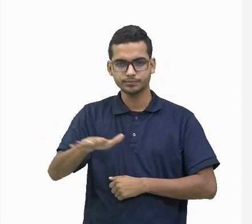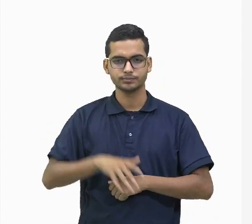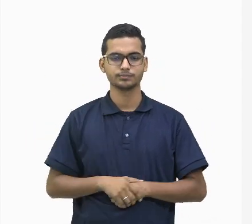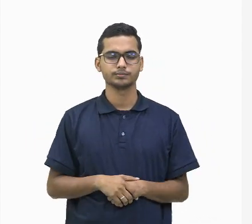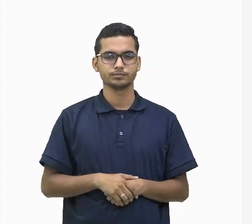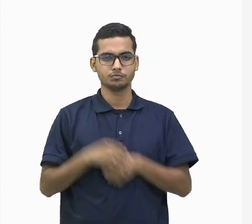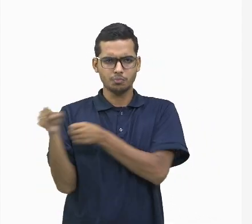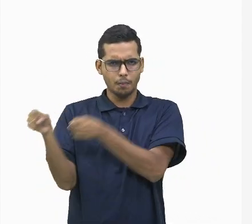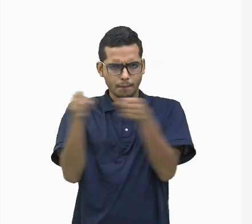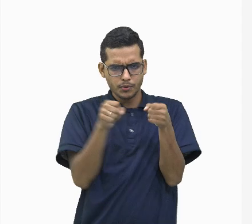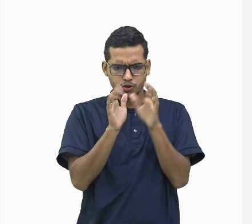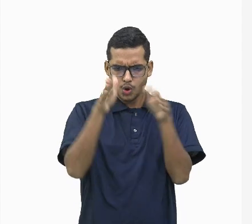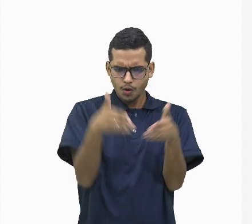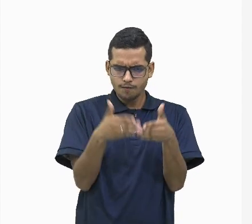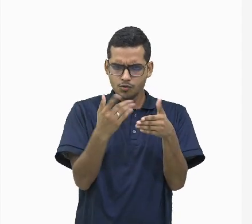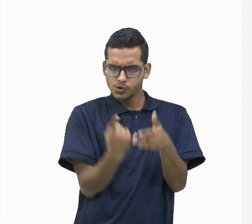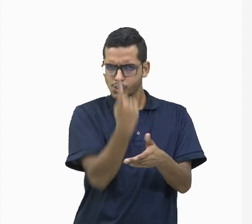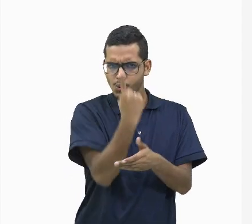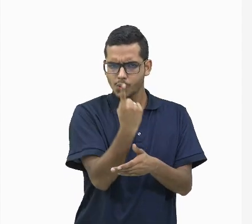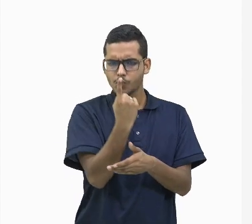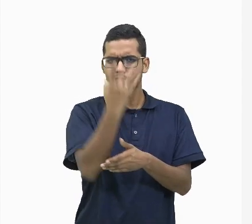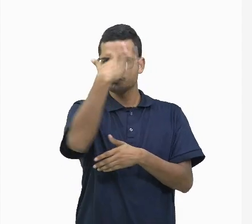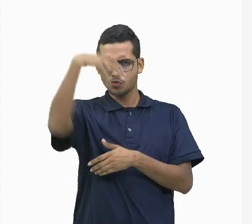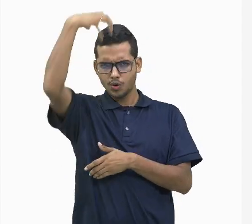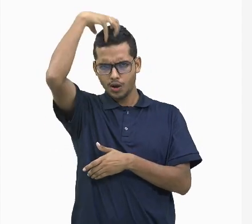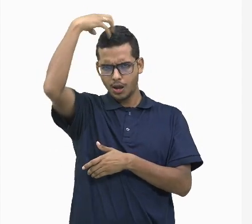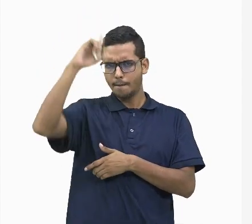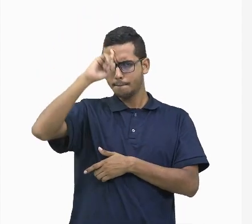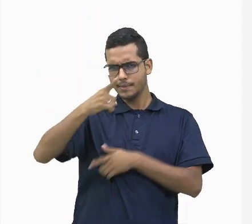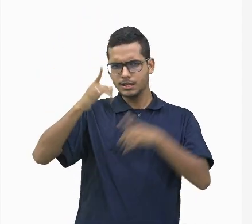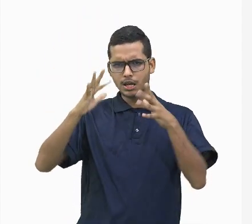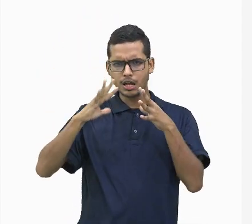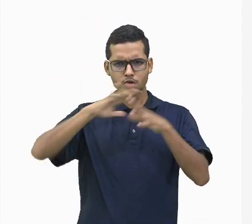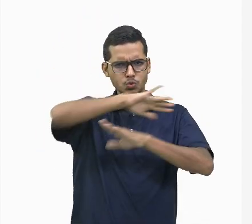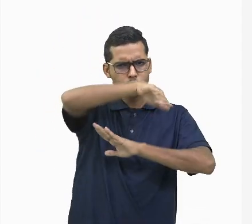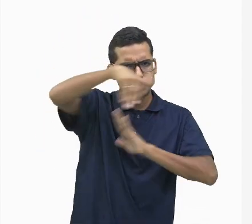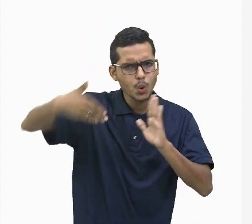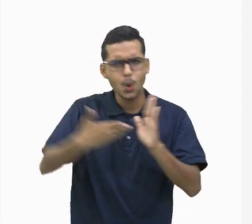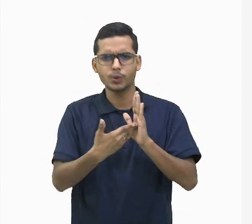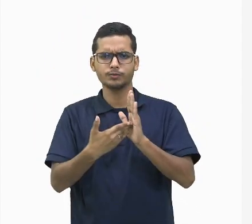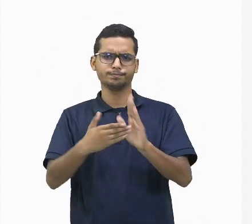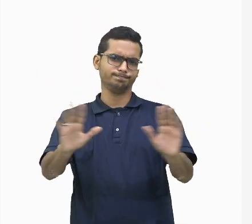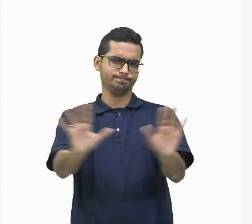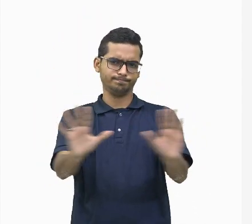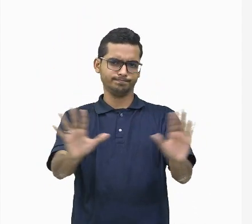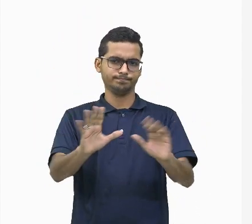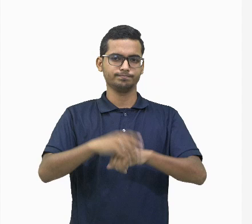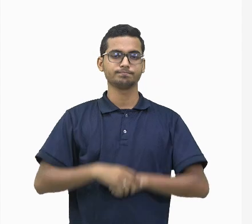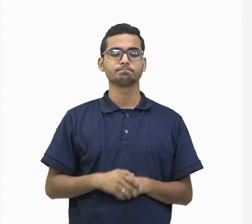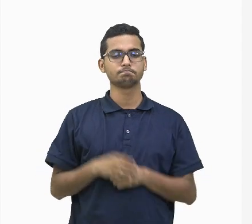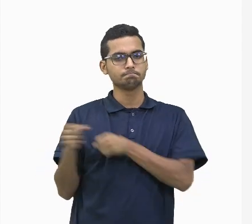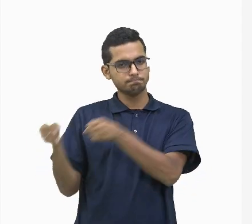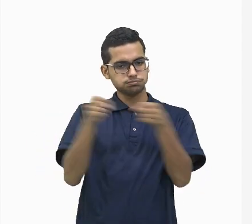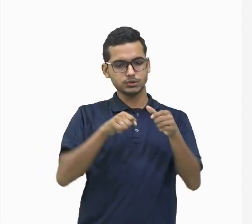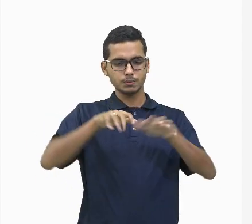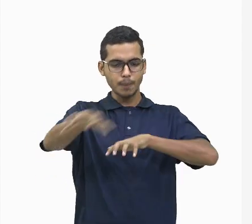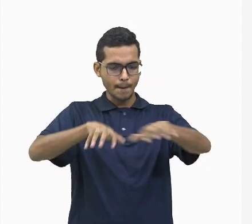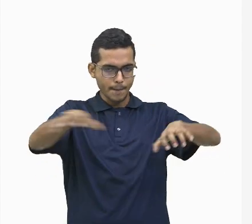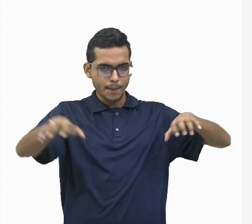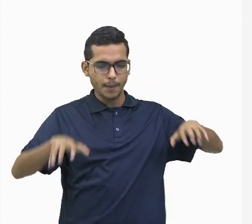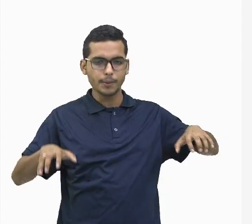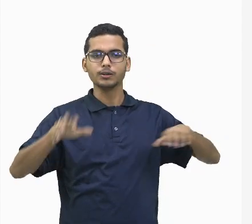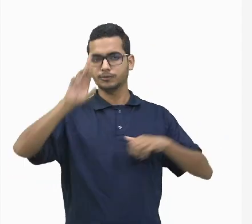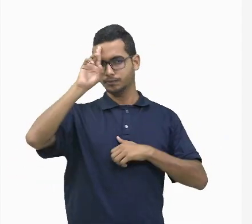poder centralizado de um imperador ou de um rei para comandar tudo. Então o poder está esfacelado, fragmentado, dividido entre os